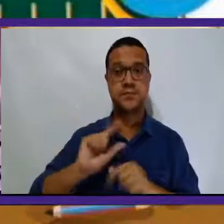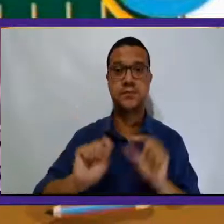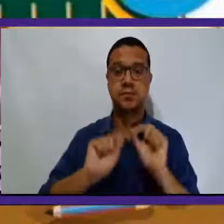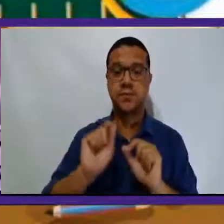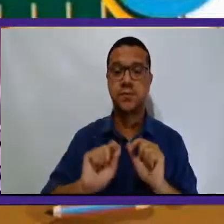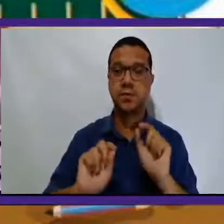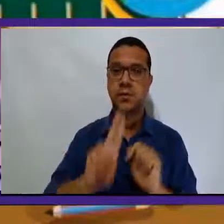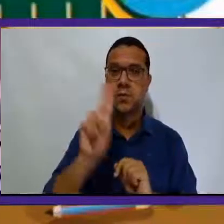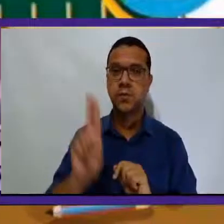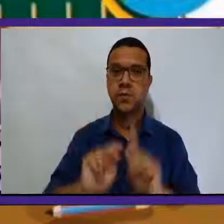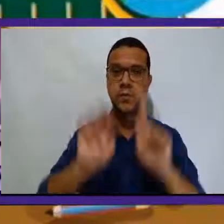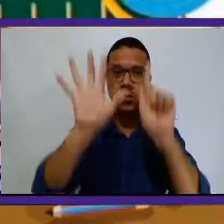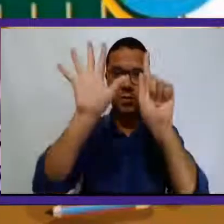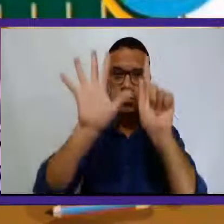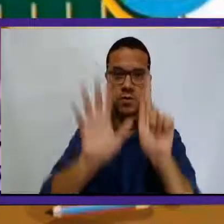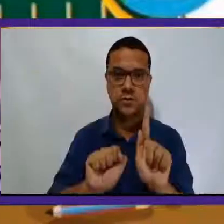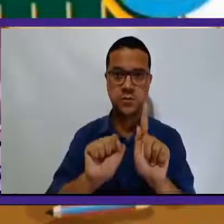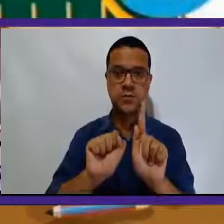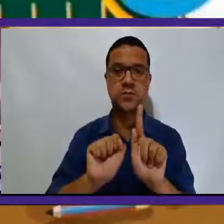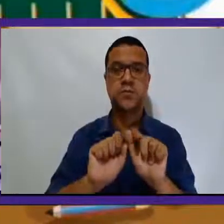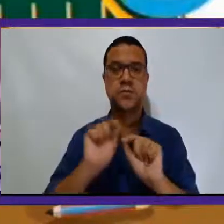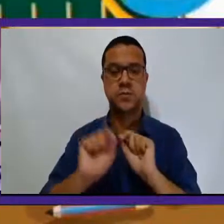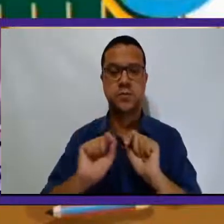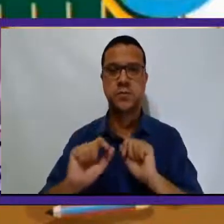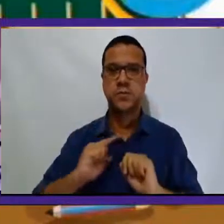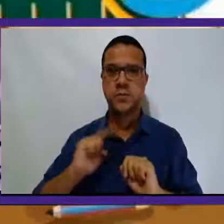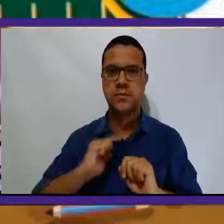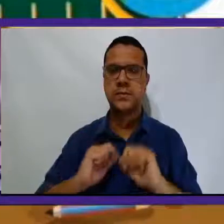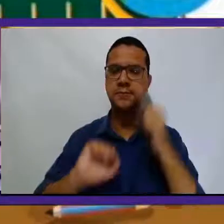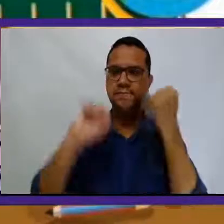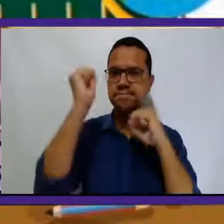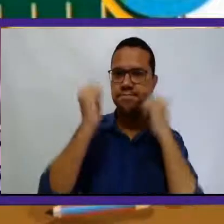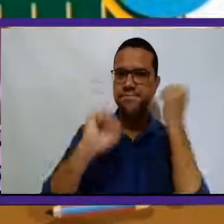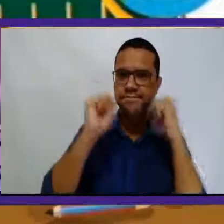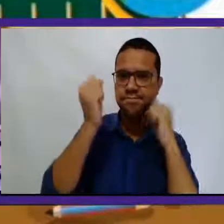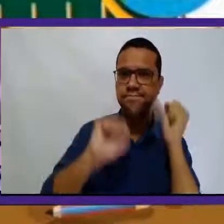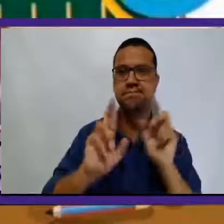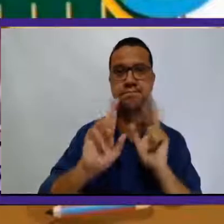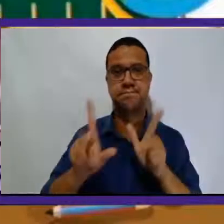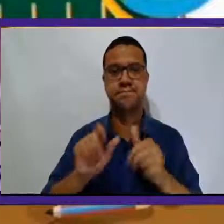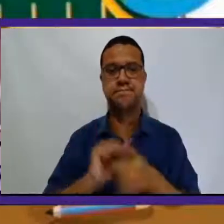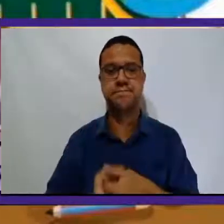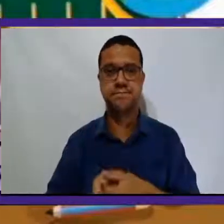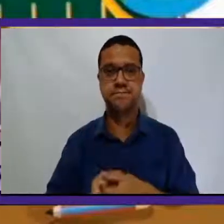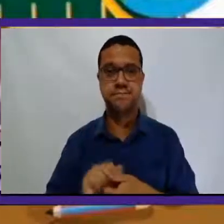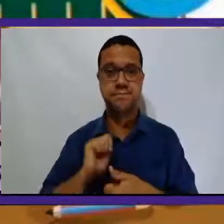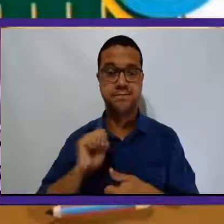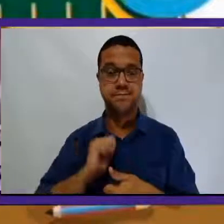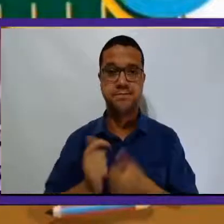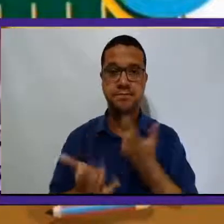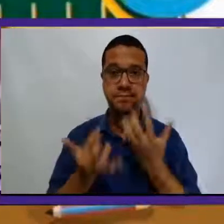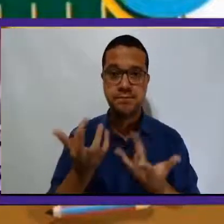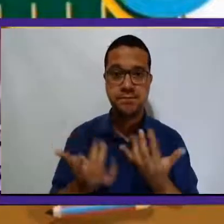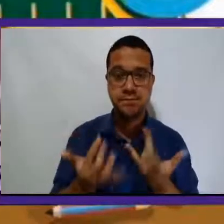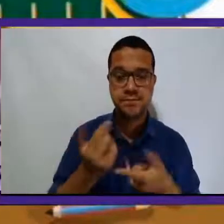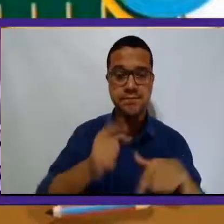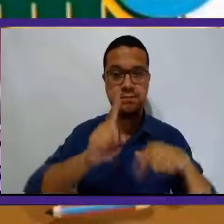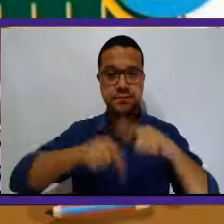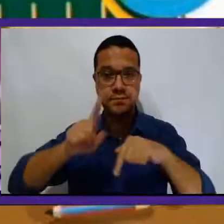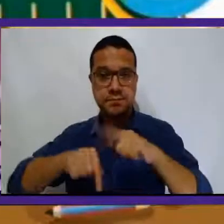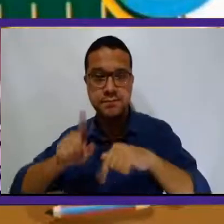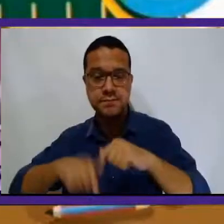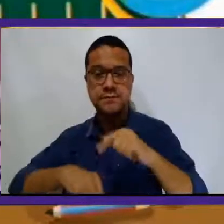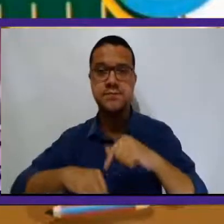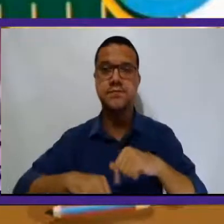Que utiliza A força da gravidade Eu tenho Uma usina Maremotriz E se for Queima De resíduos É uma